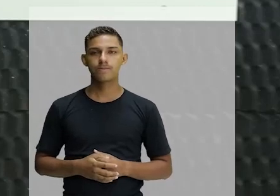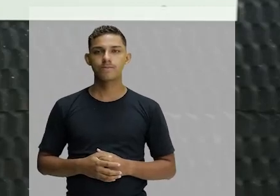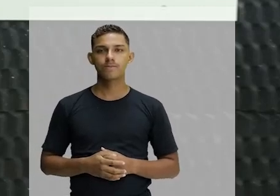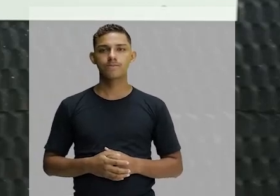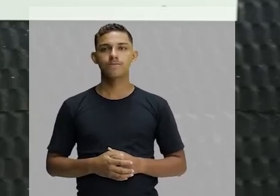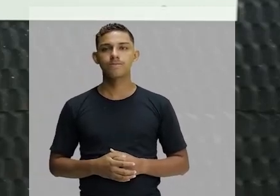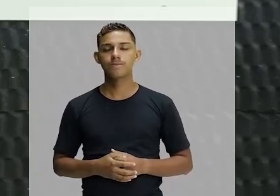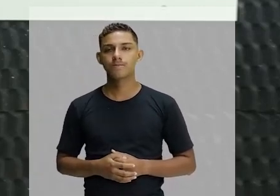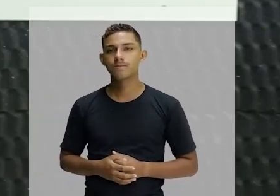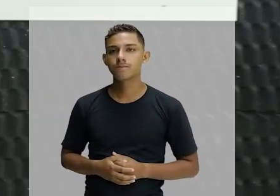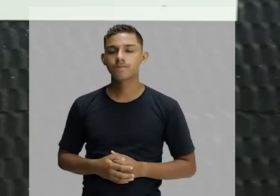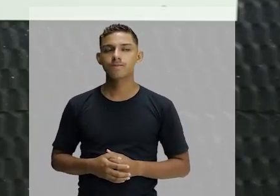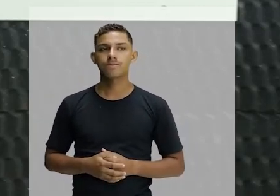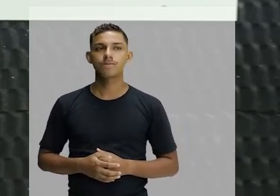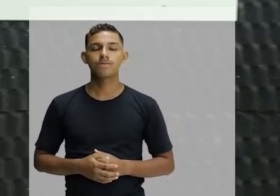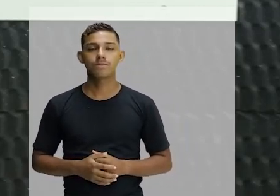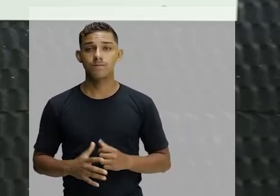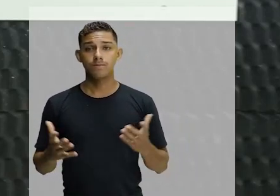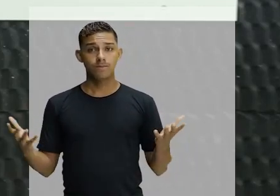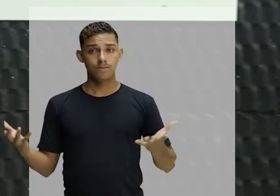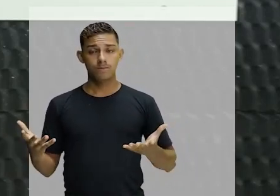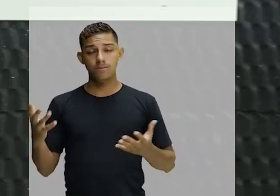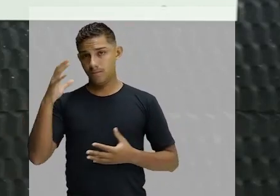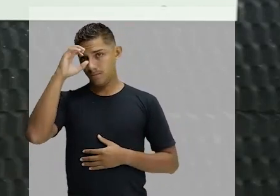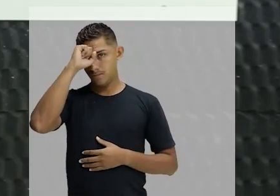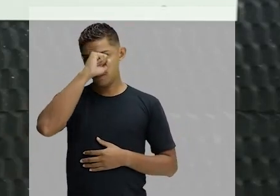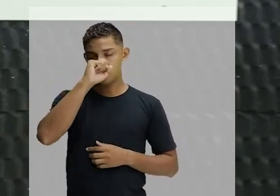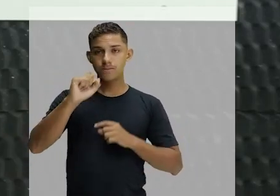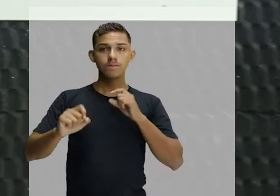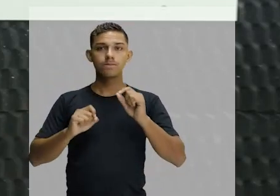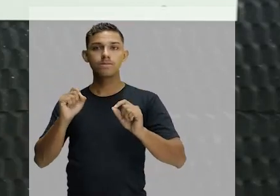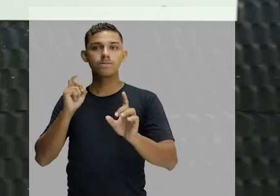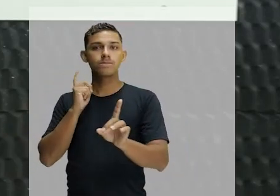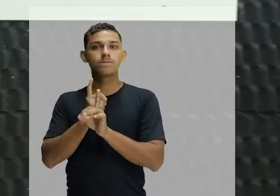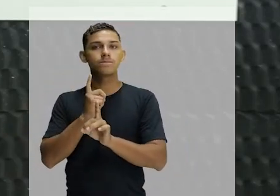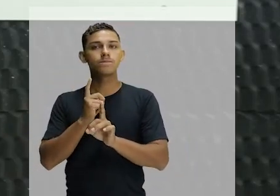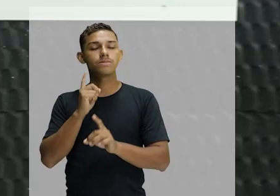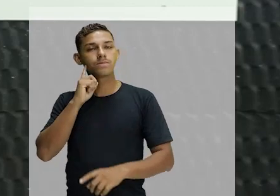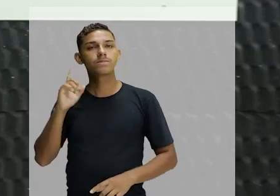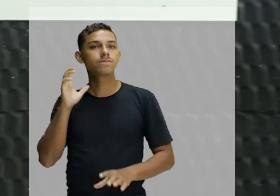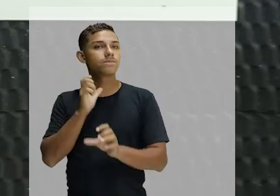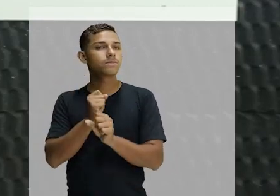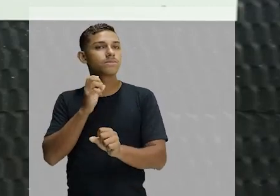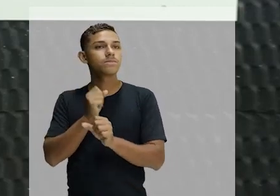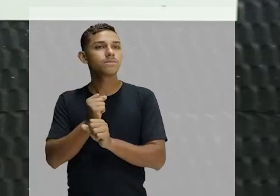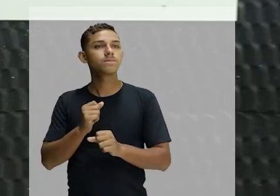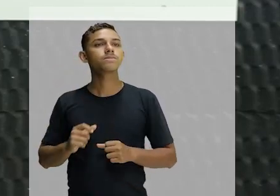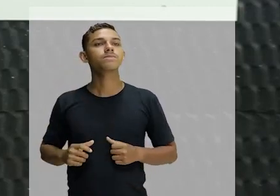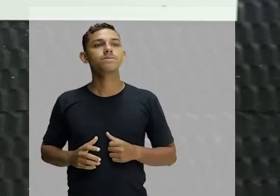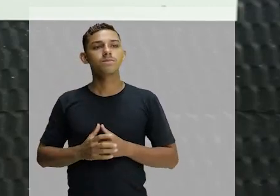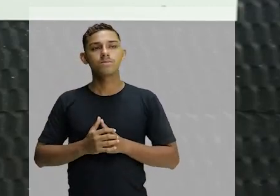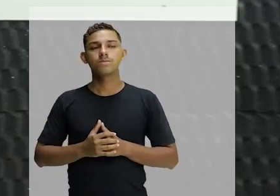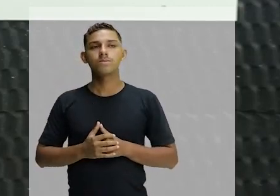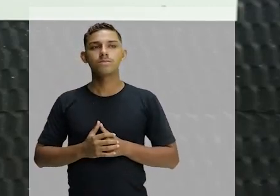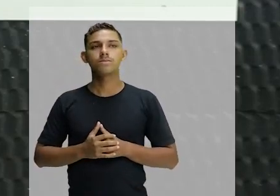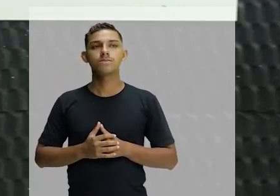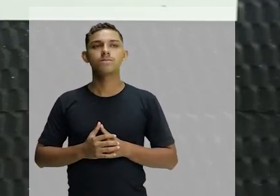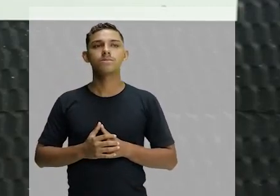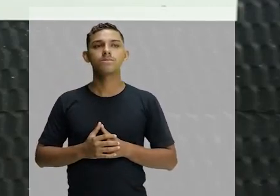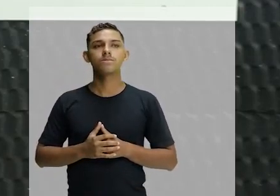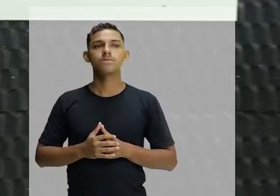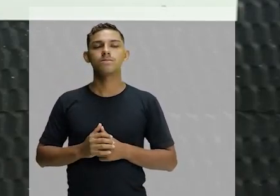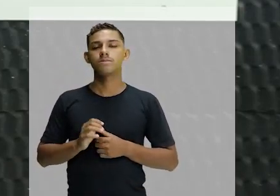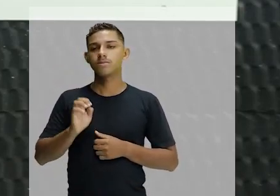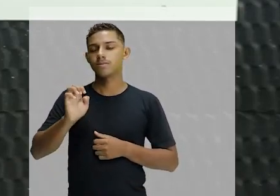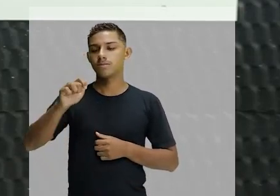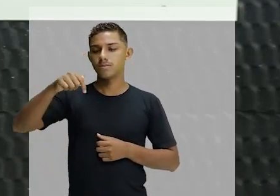Então, bora lá, turminha. Olha só, ele quer que a gente encontre, né, calcule a equação